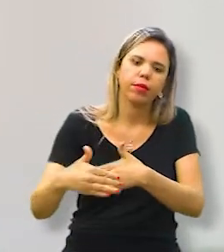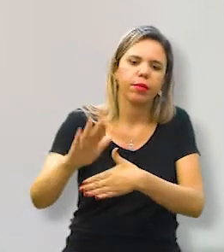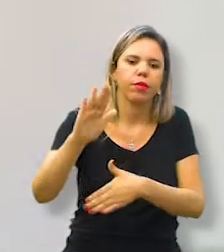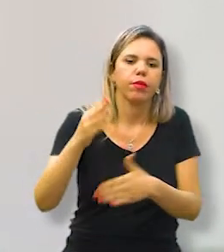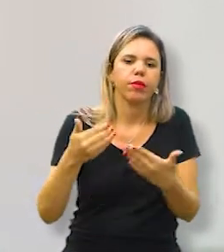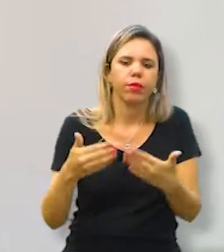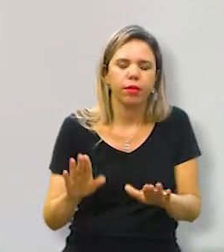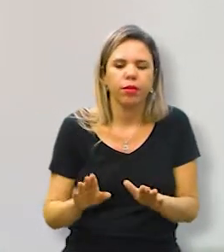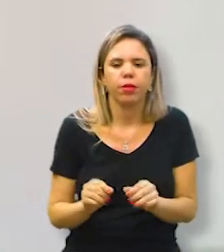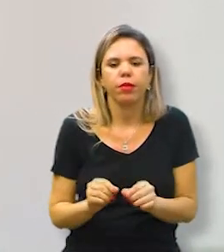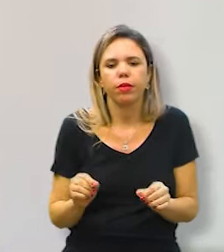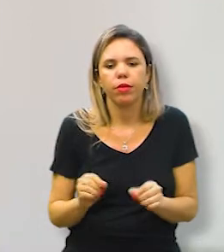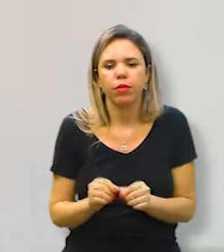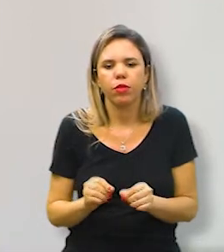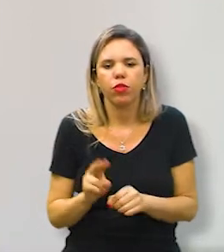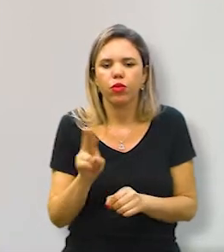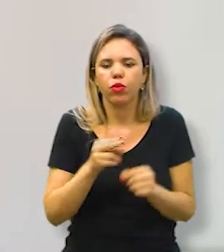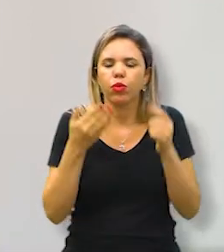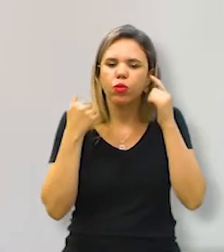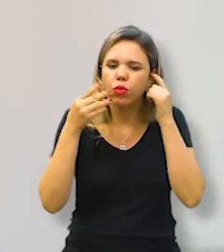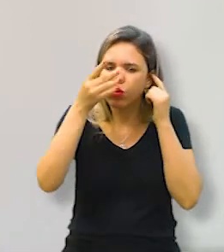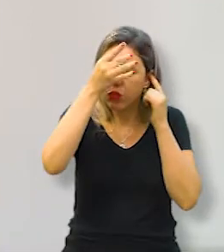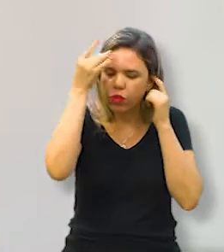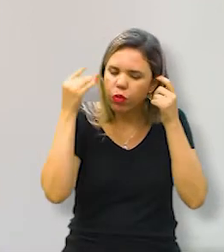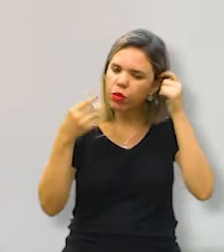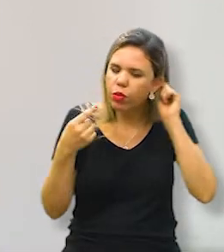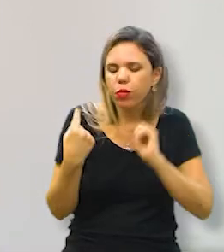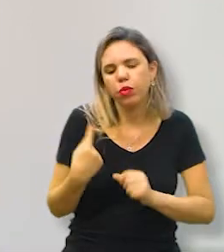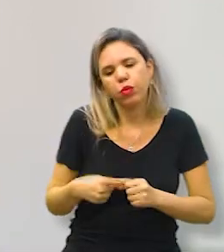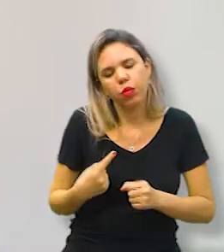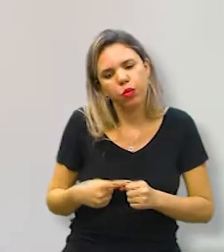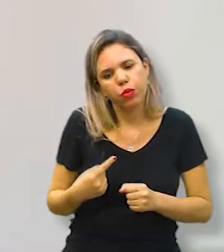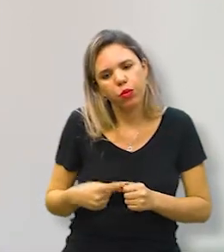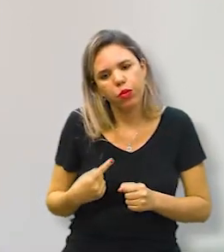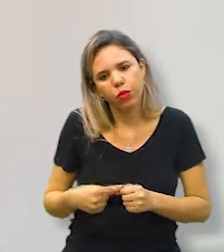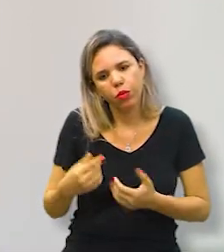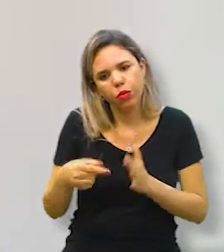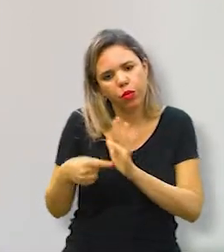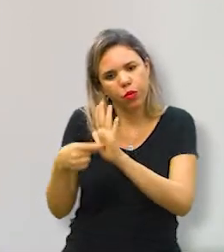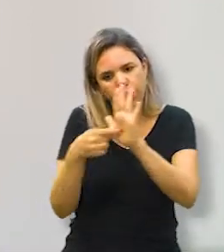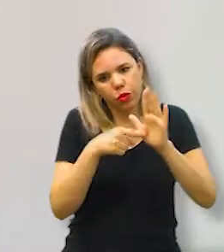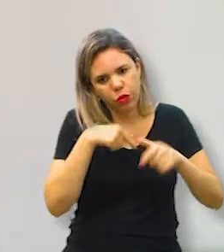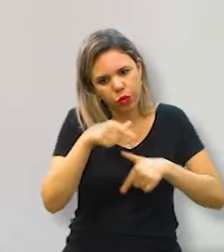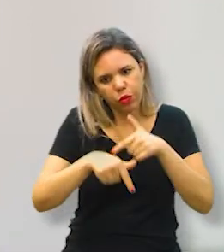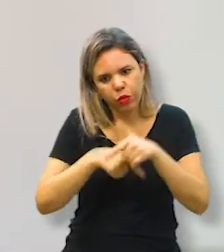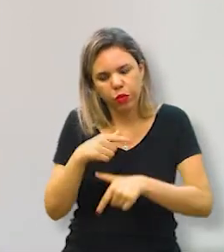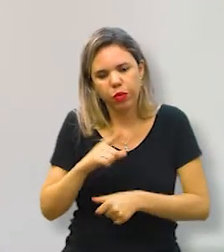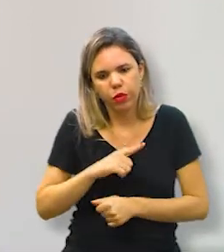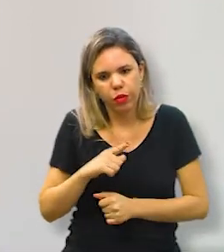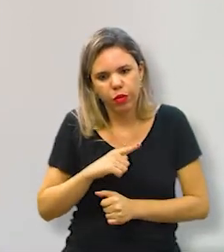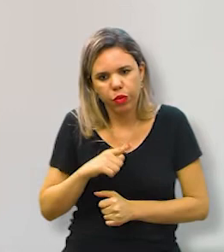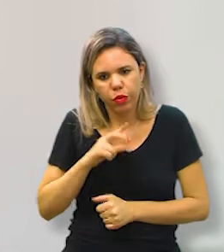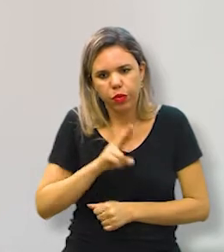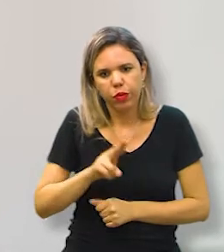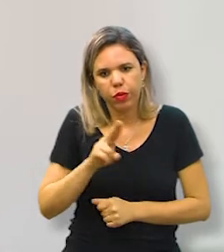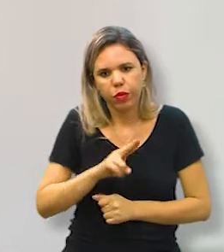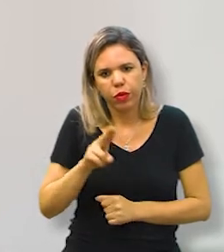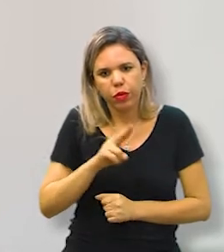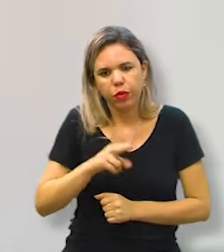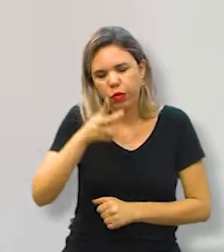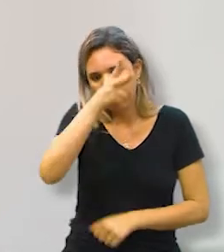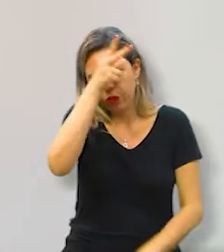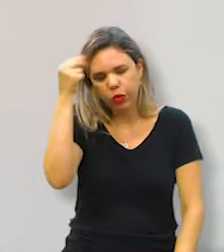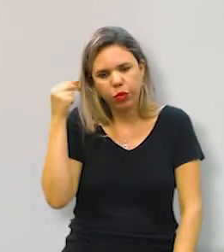saiu com a utilidade pública municipal, com a apresentação do trabalho, a gente tem a utilidade